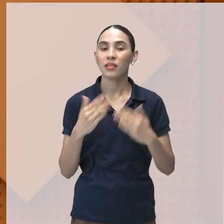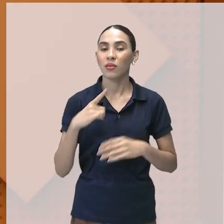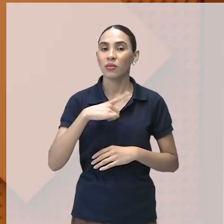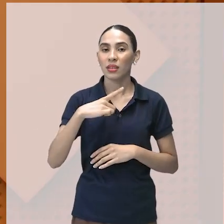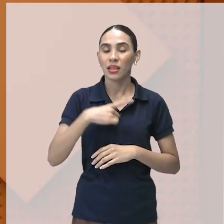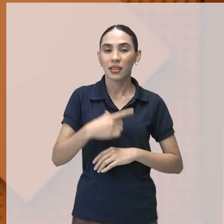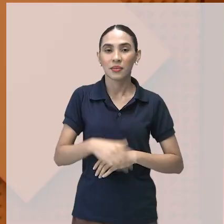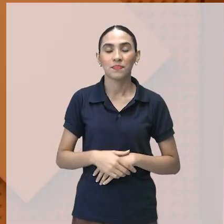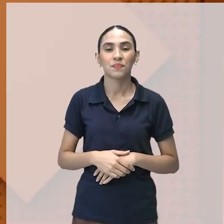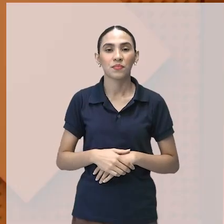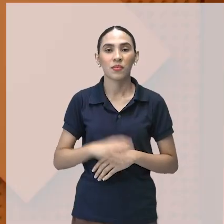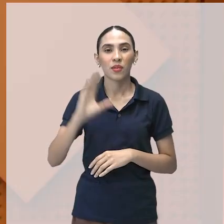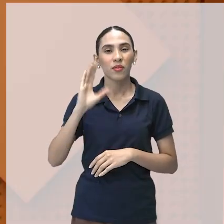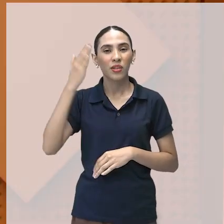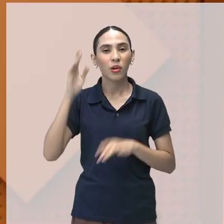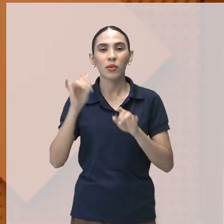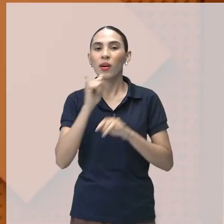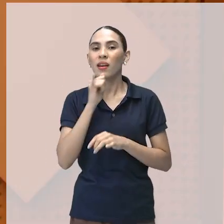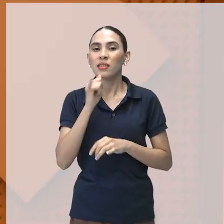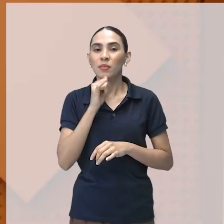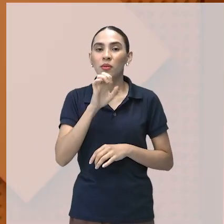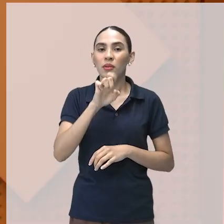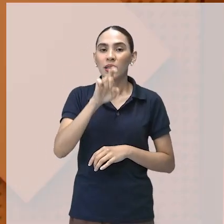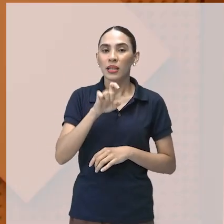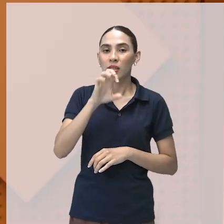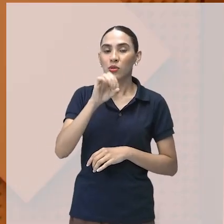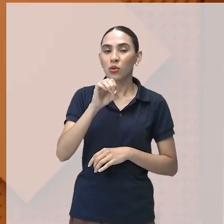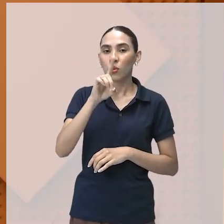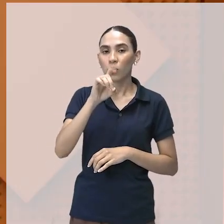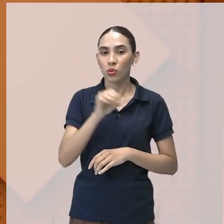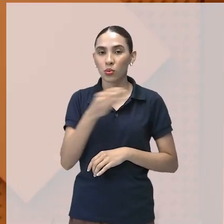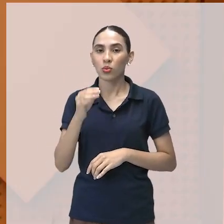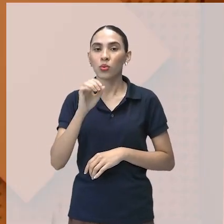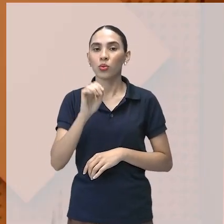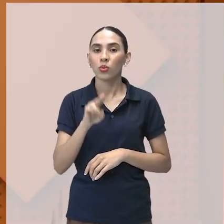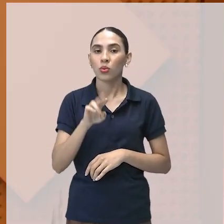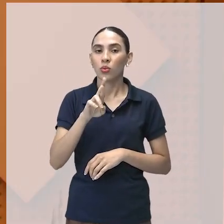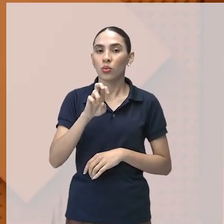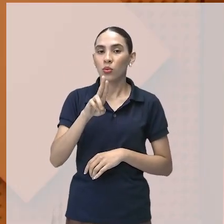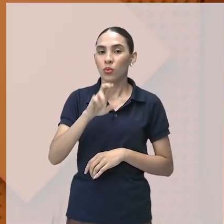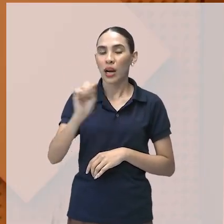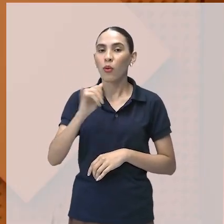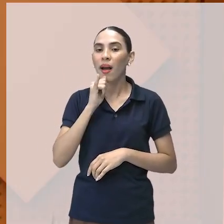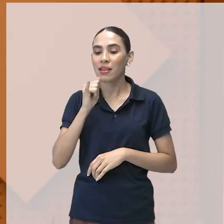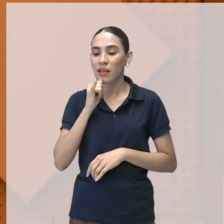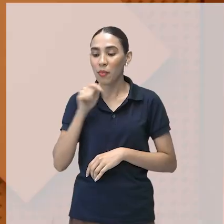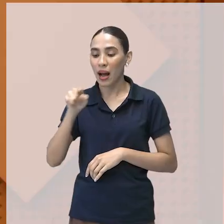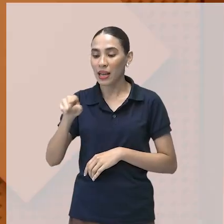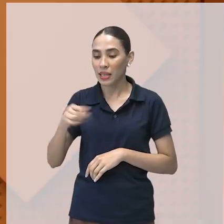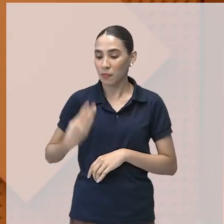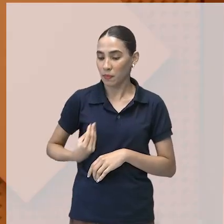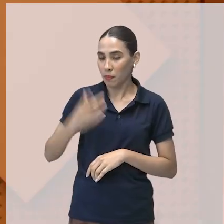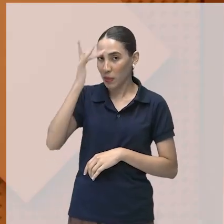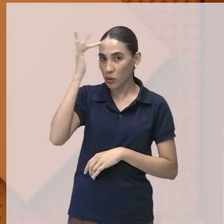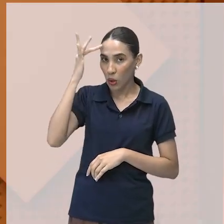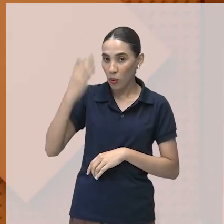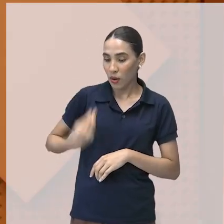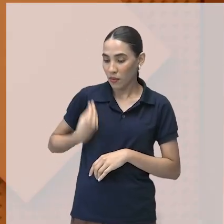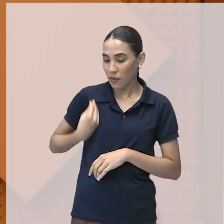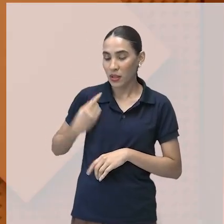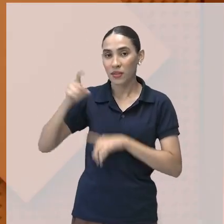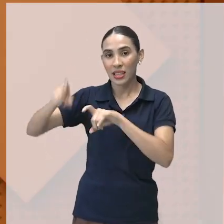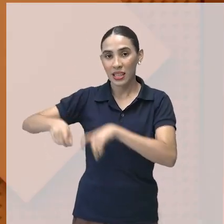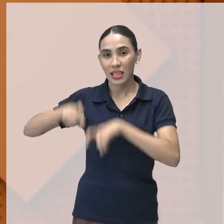existe um fenômeno chamado de êxodo rural. O êxodo rural é a saída do homem do campo em direção à